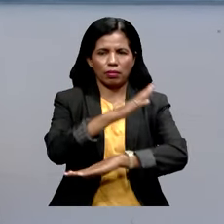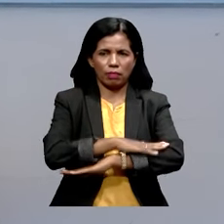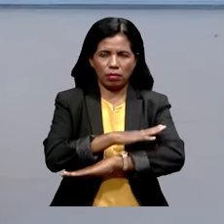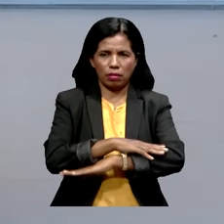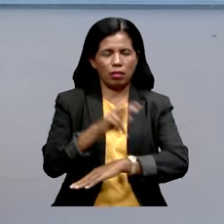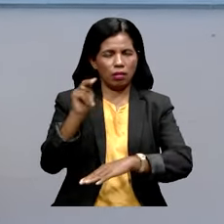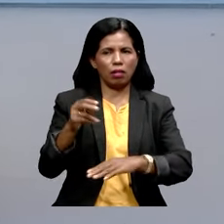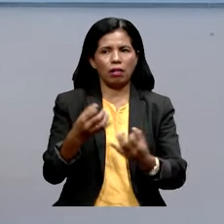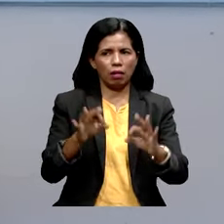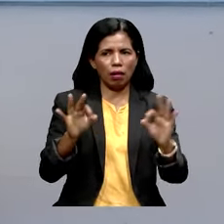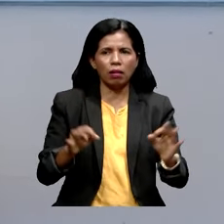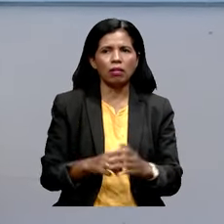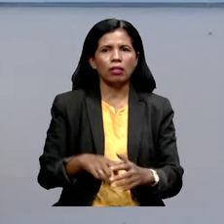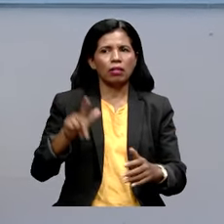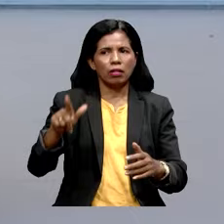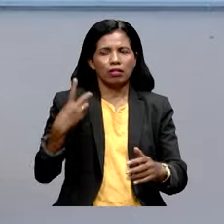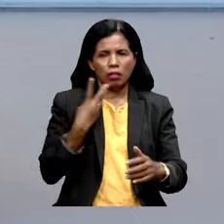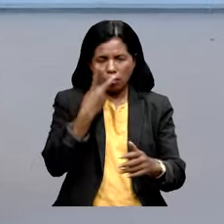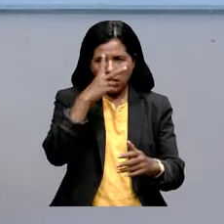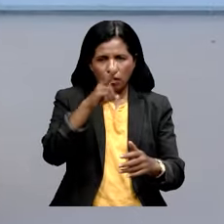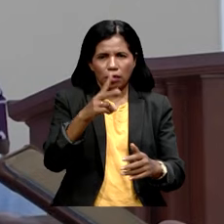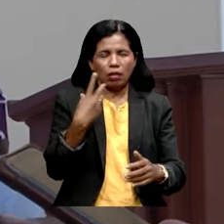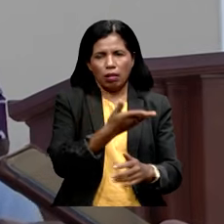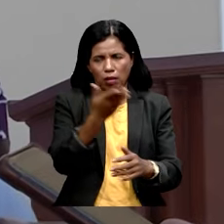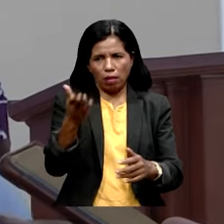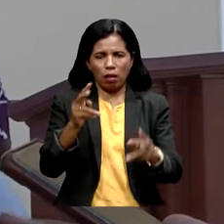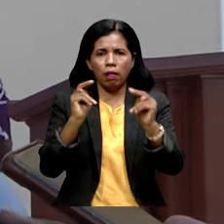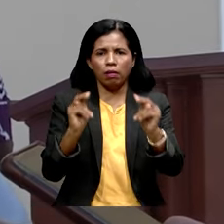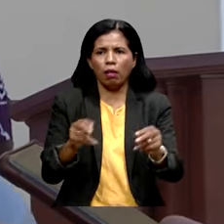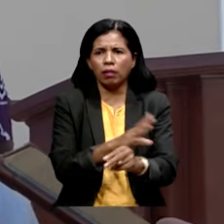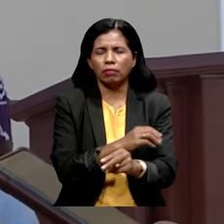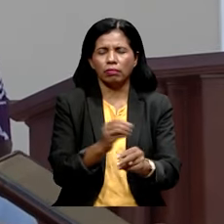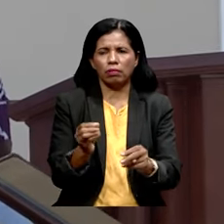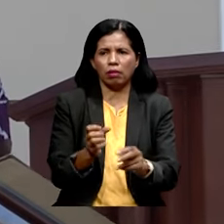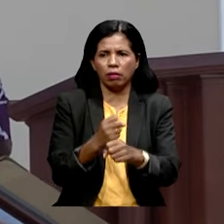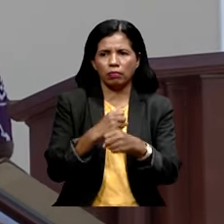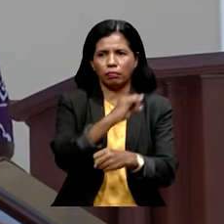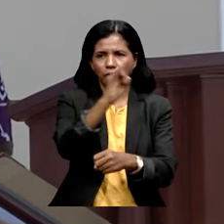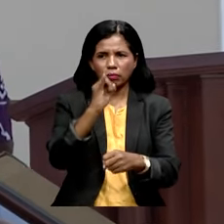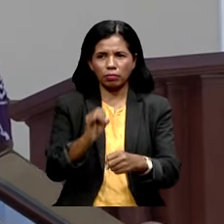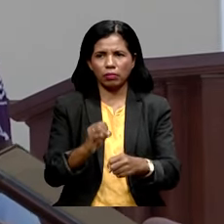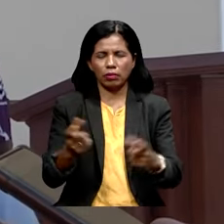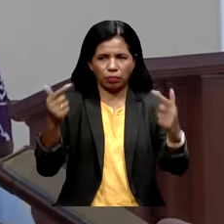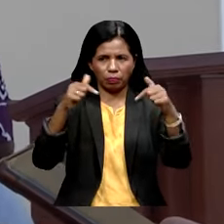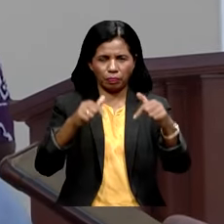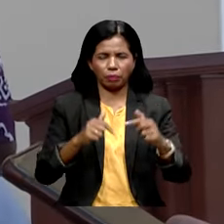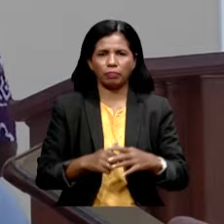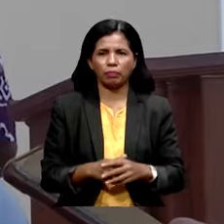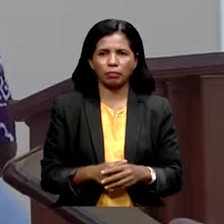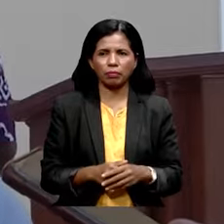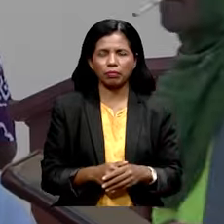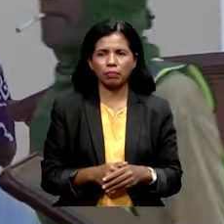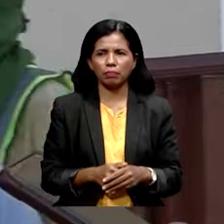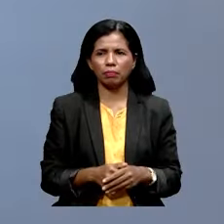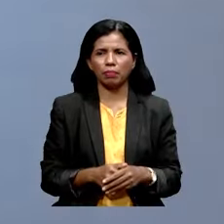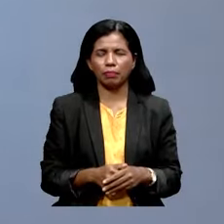maca neona or sida itare biukuma maca ita bo ser precisa atu halo investigação ka saida ba maca mai sa